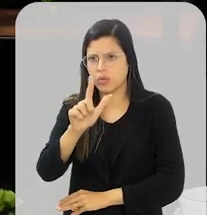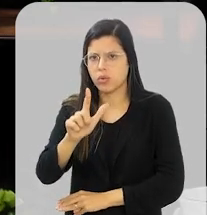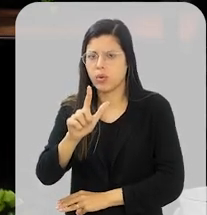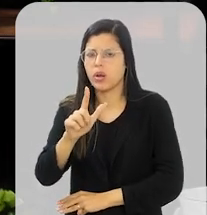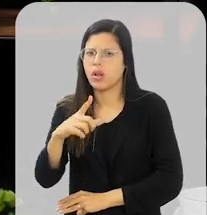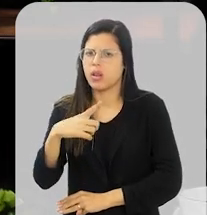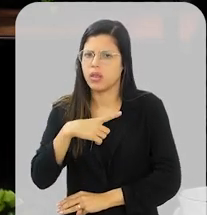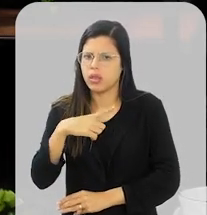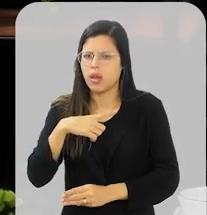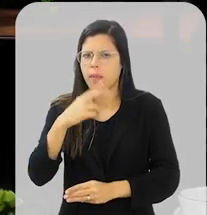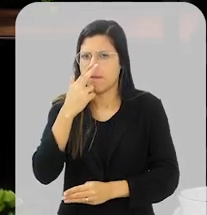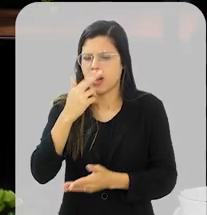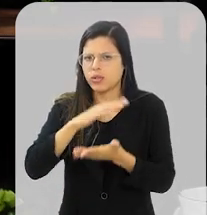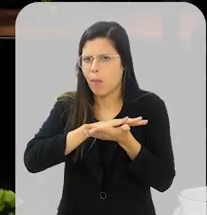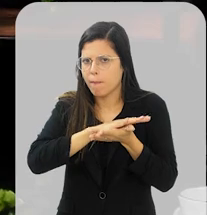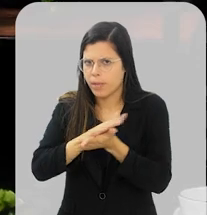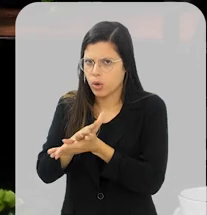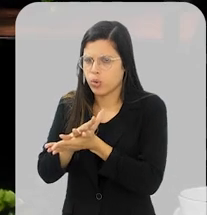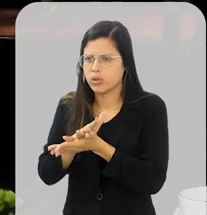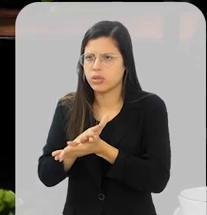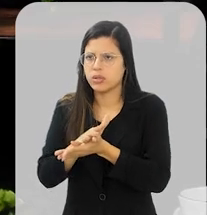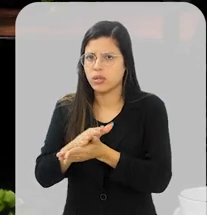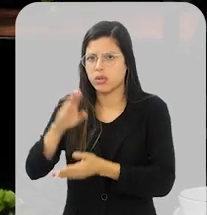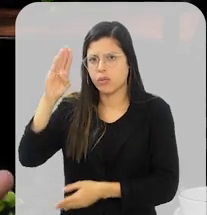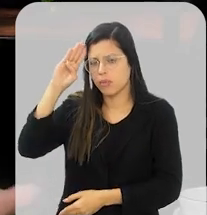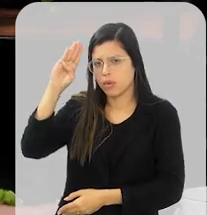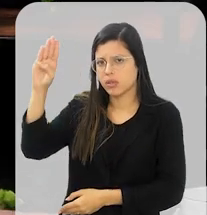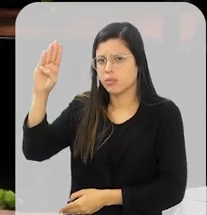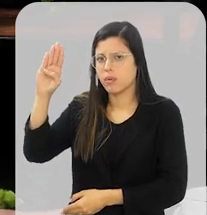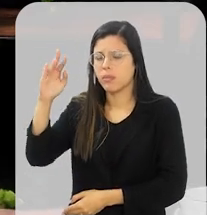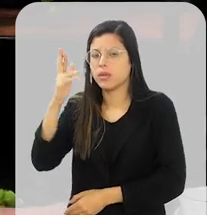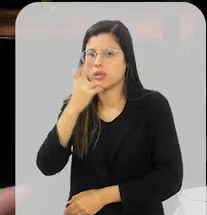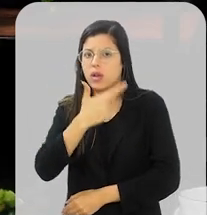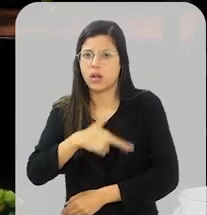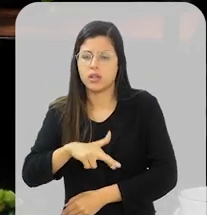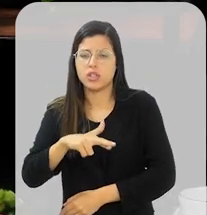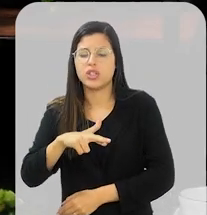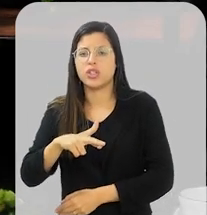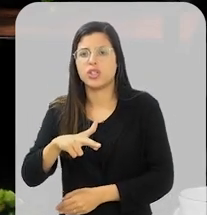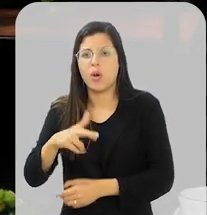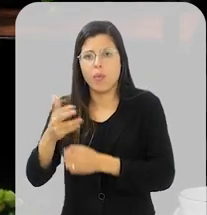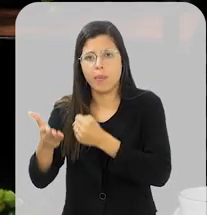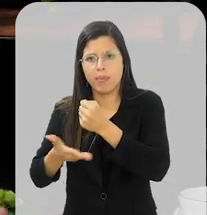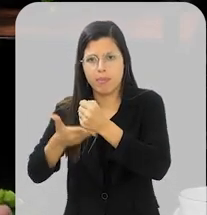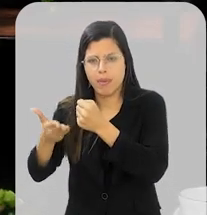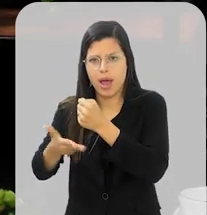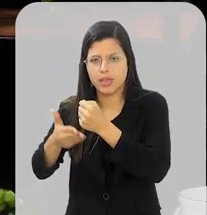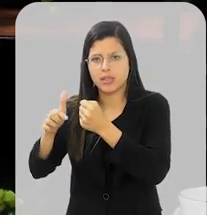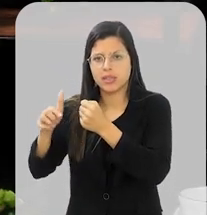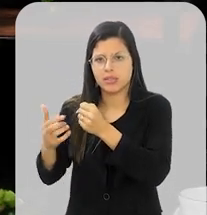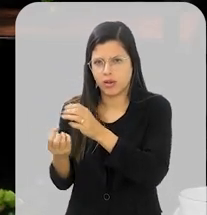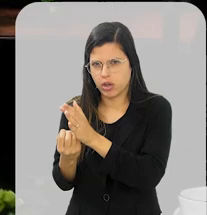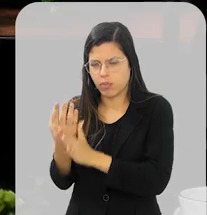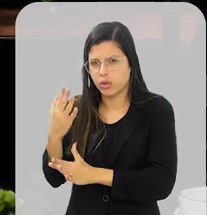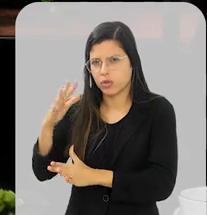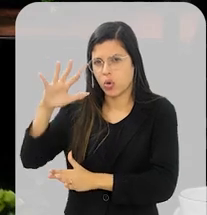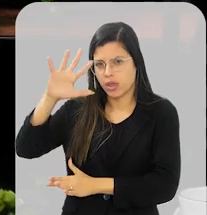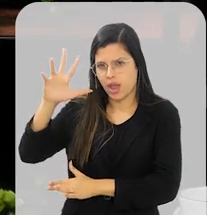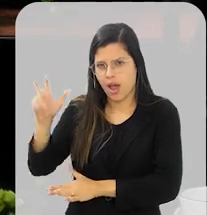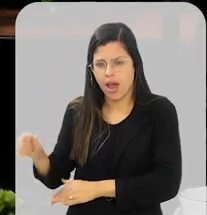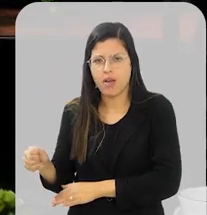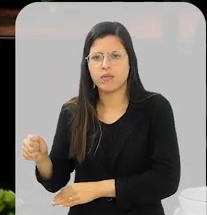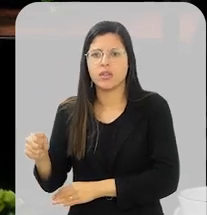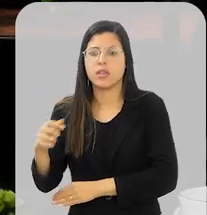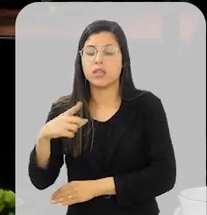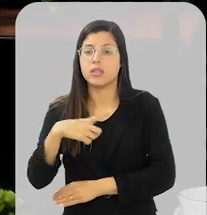né? Existe um preconceito muito grande, principalmente das religiões de matriz africana, né? Existe um